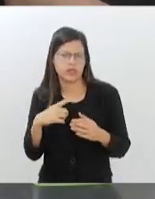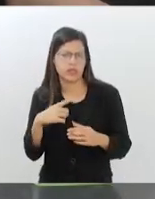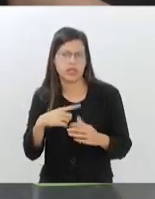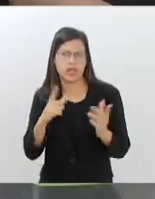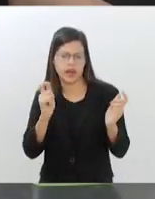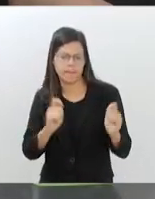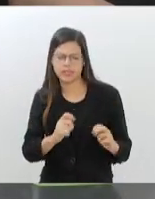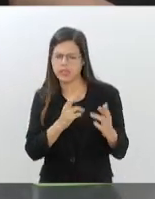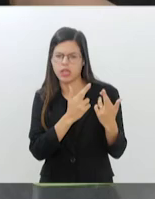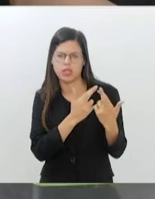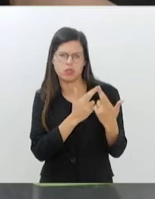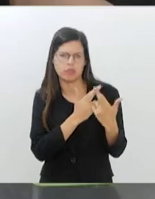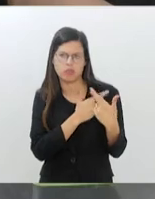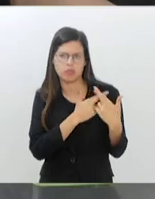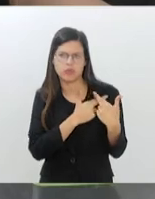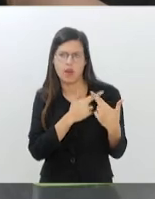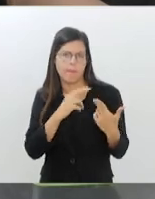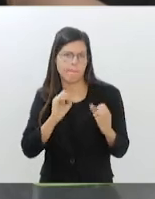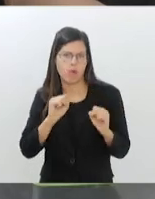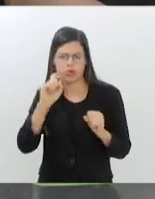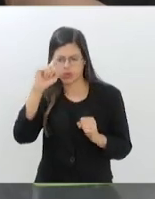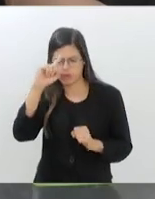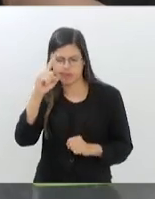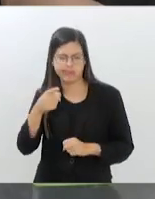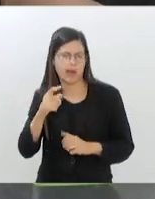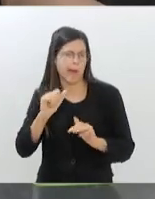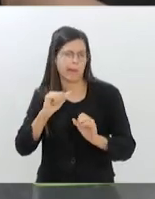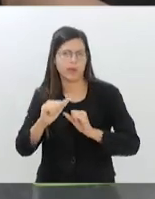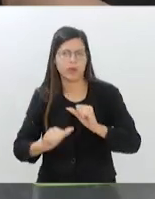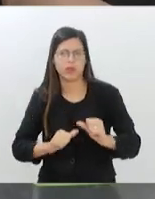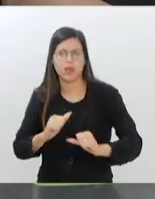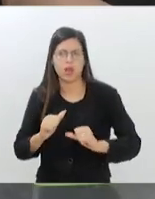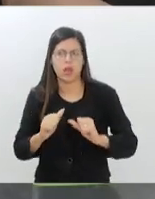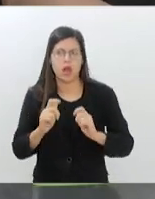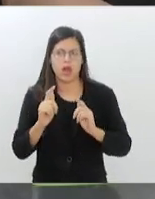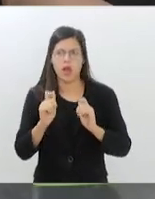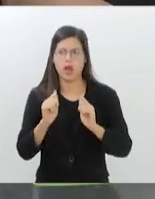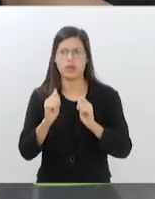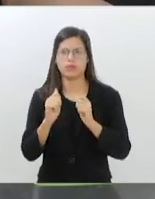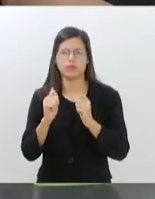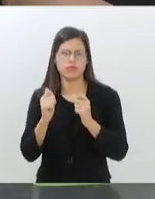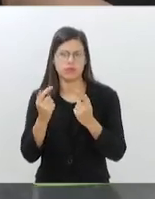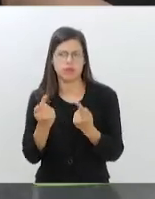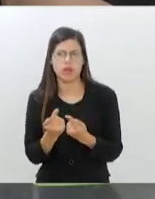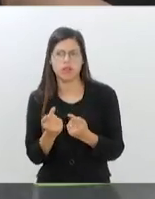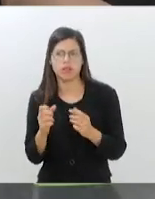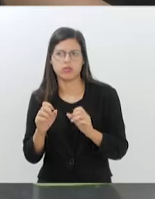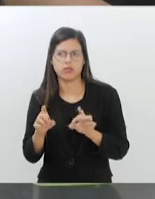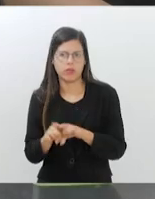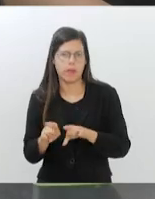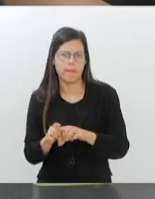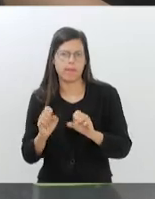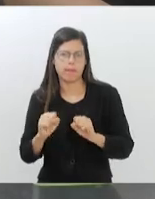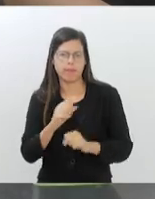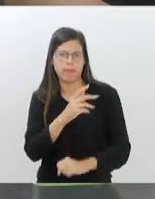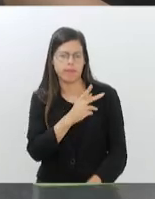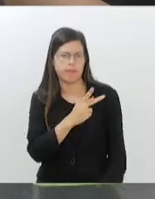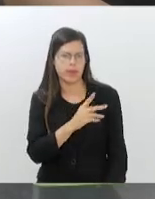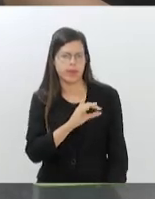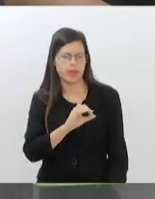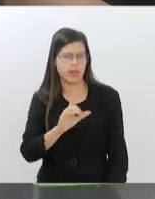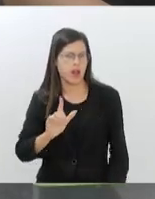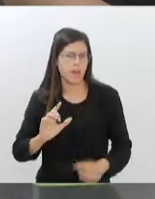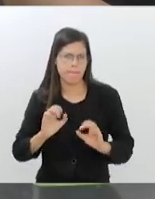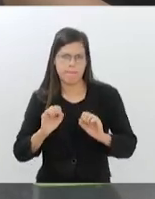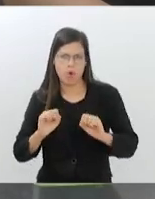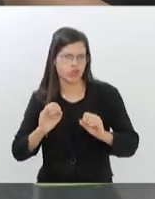entendo eu que também tem a prerrogativa até de através de um pdl derrubar por exemplo mas a a